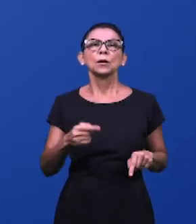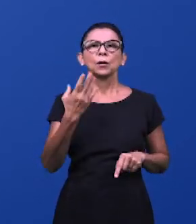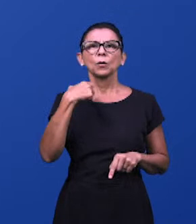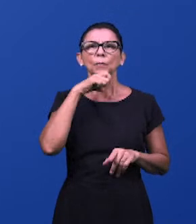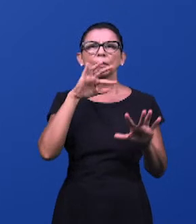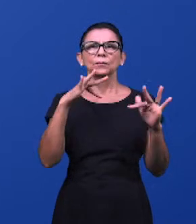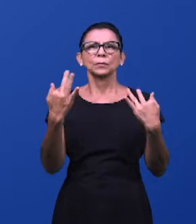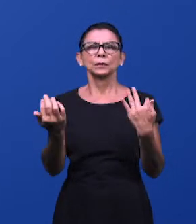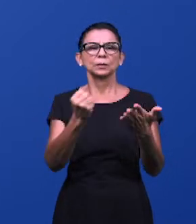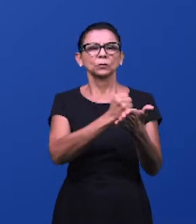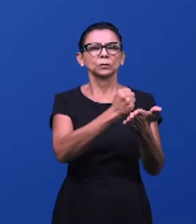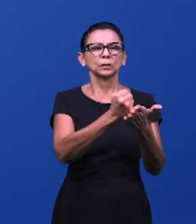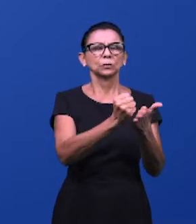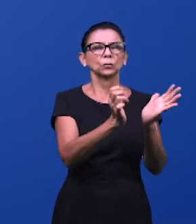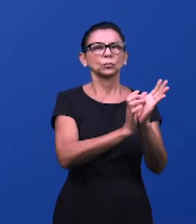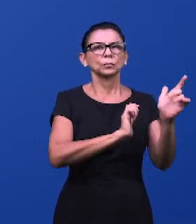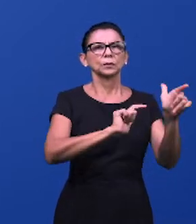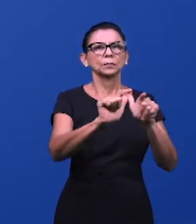vinha?